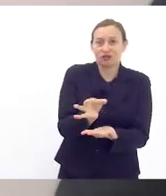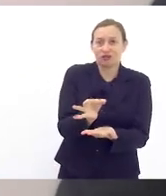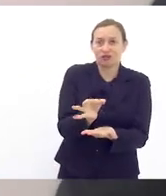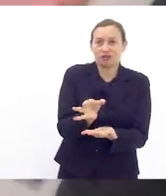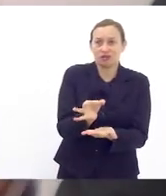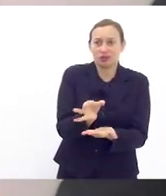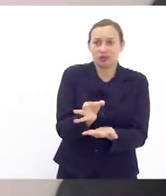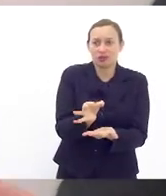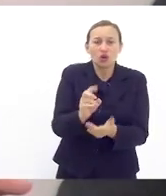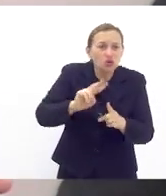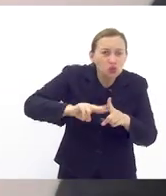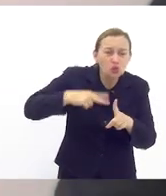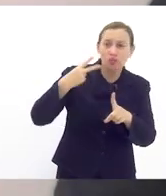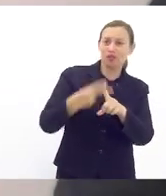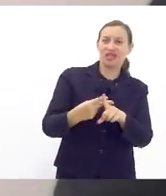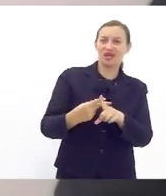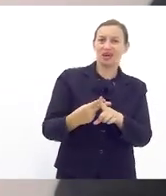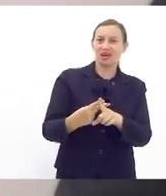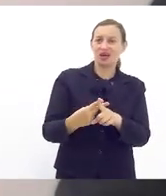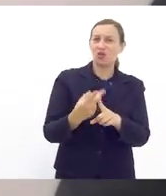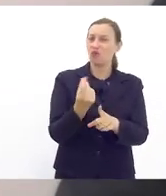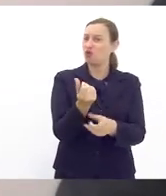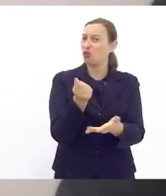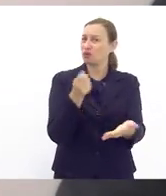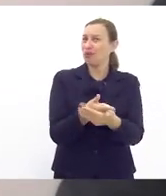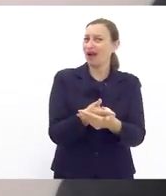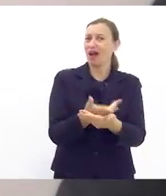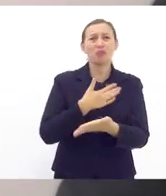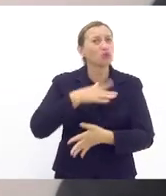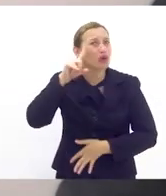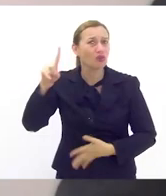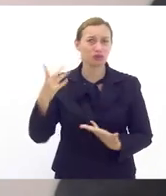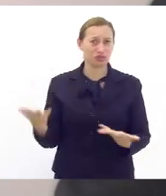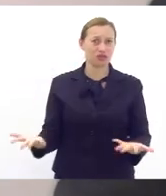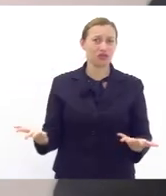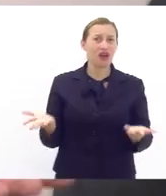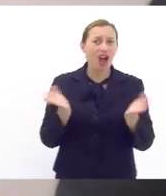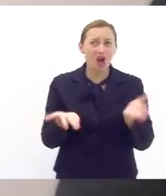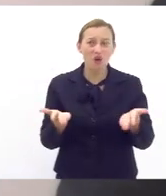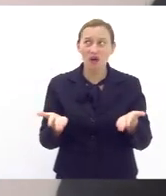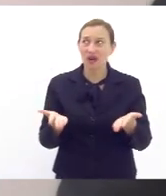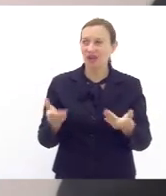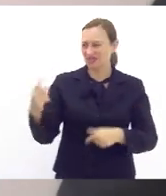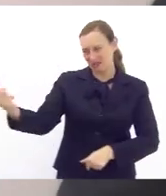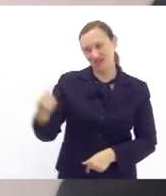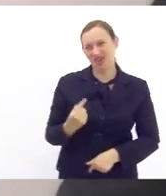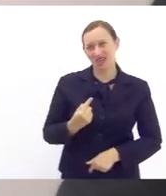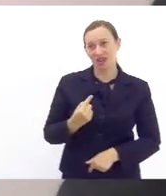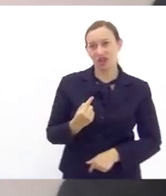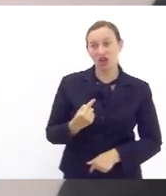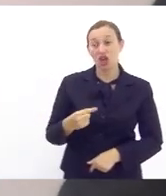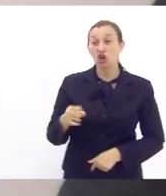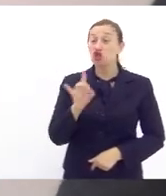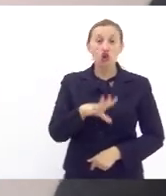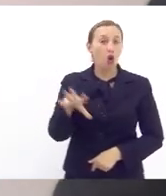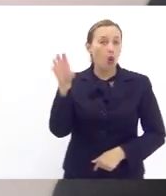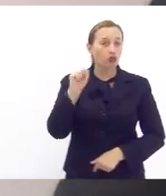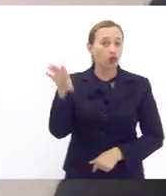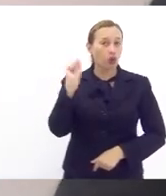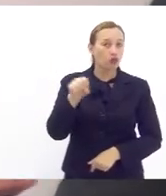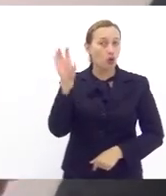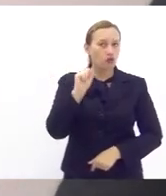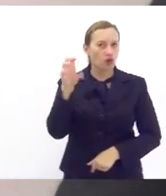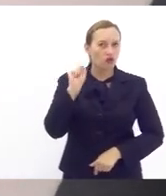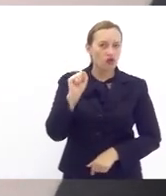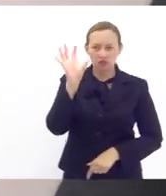triplica o valor da conta pelo amor de Deus agora não adianta vir para cá ouvir as nossas reclamações a nossa demanda